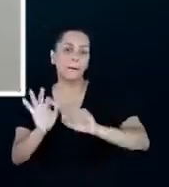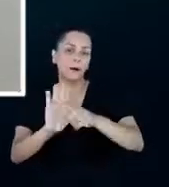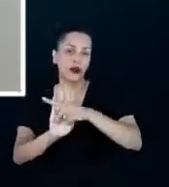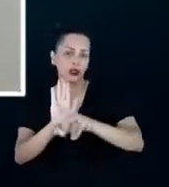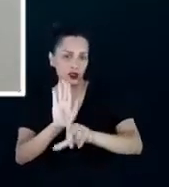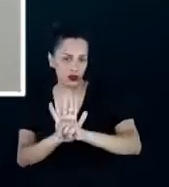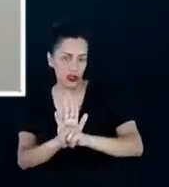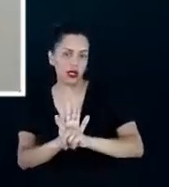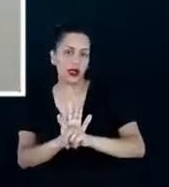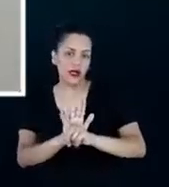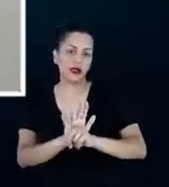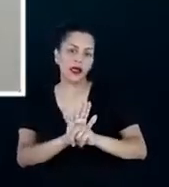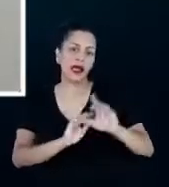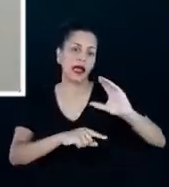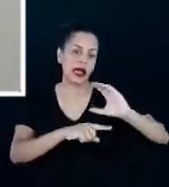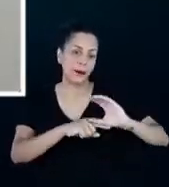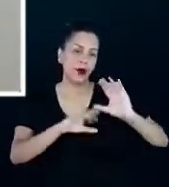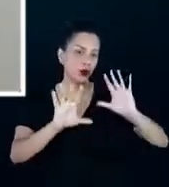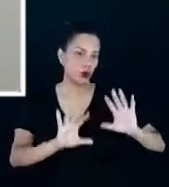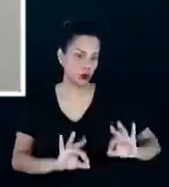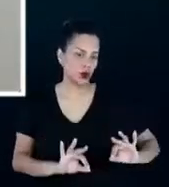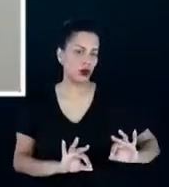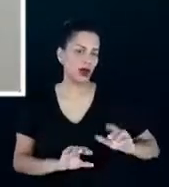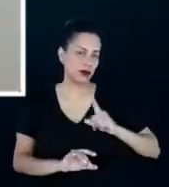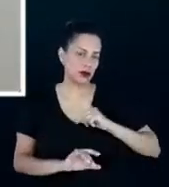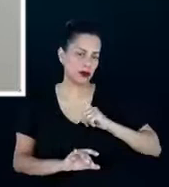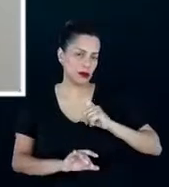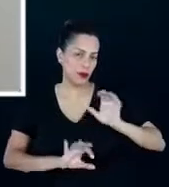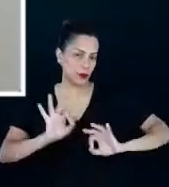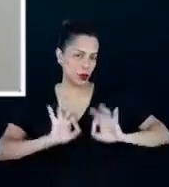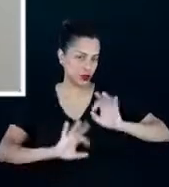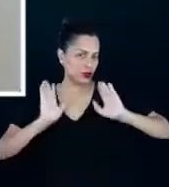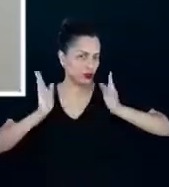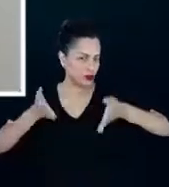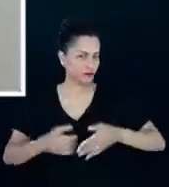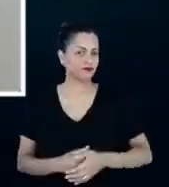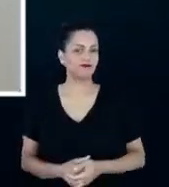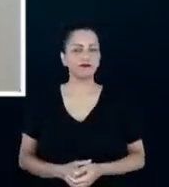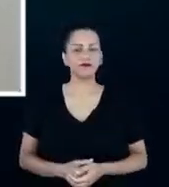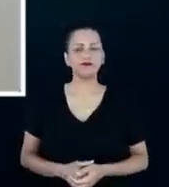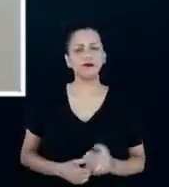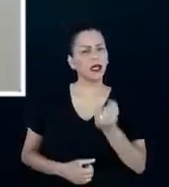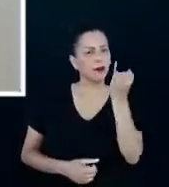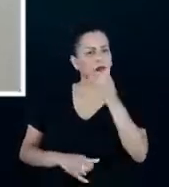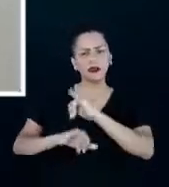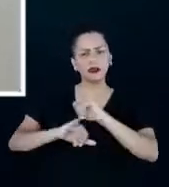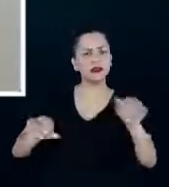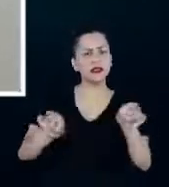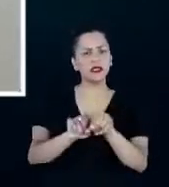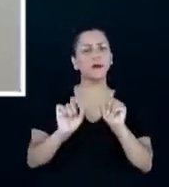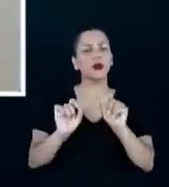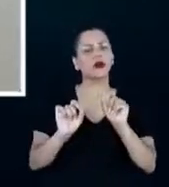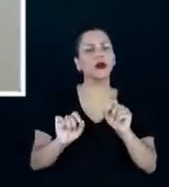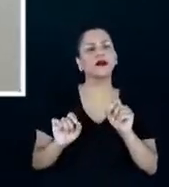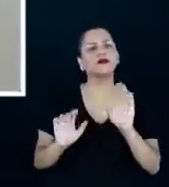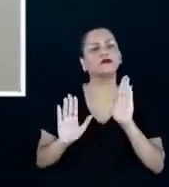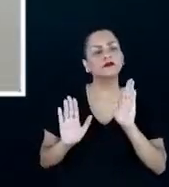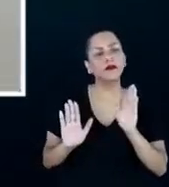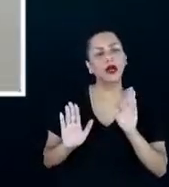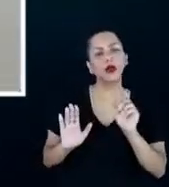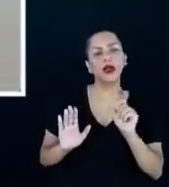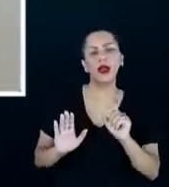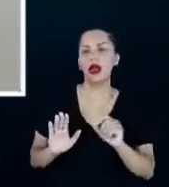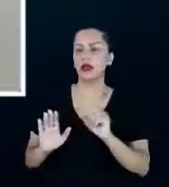estão tramitando. Então, e aí eu acho que é muito importante também dizer, e aí nesse olhar, né, sobre matriz